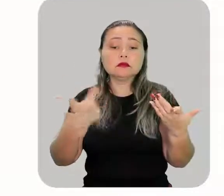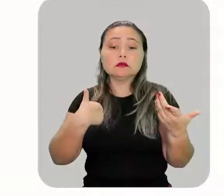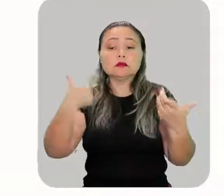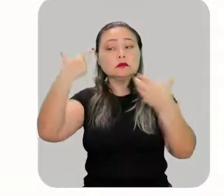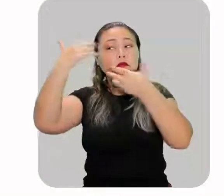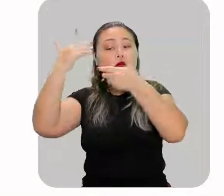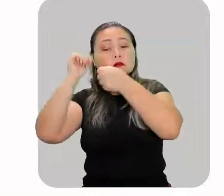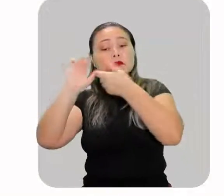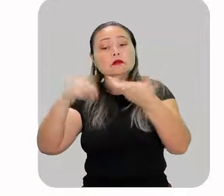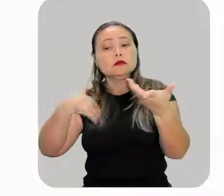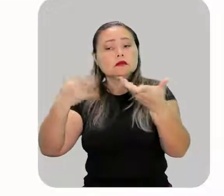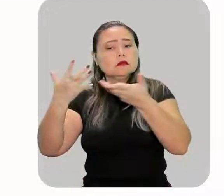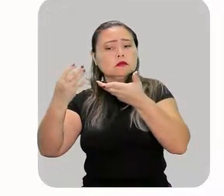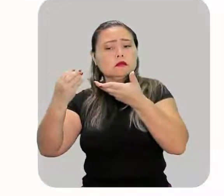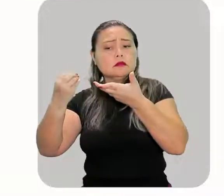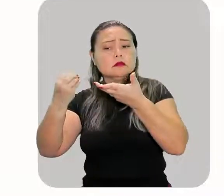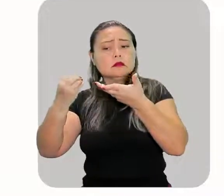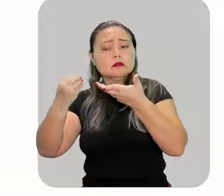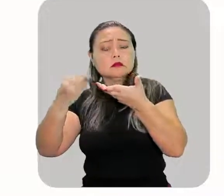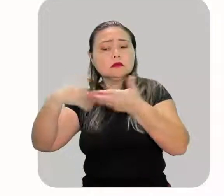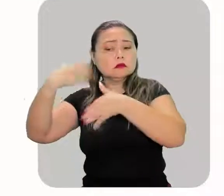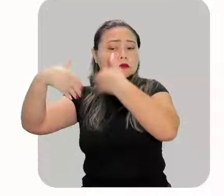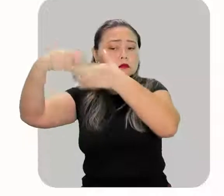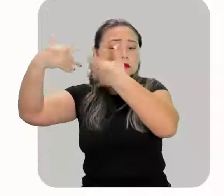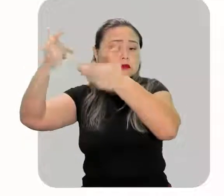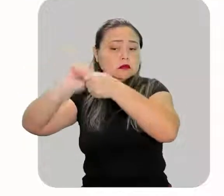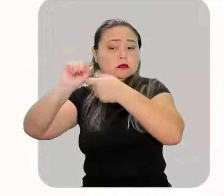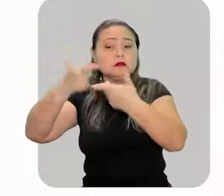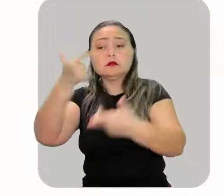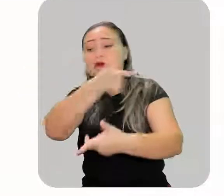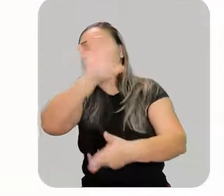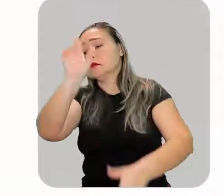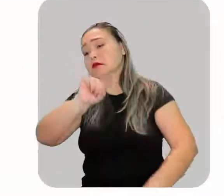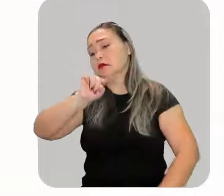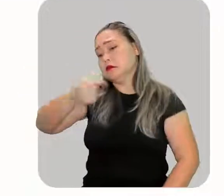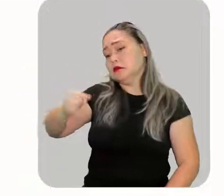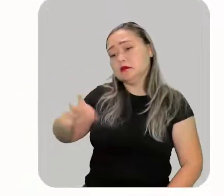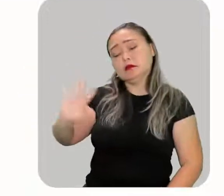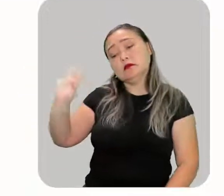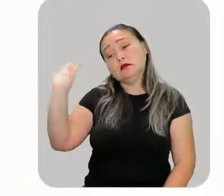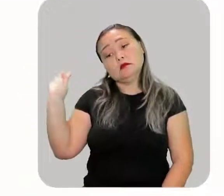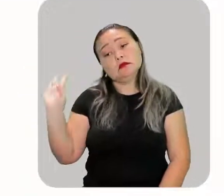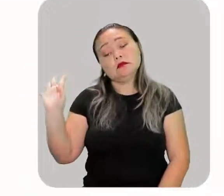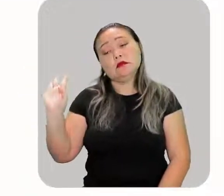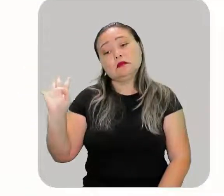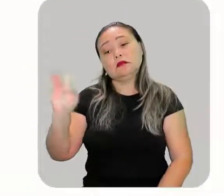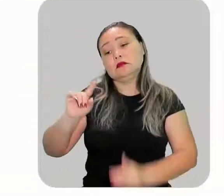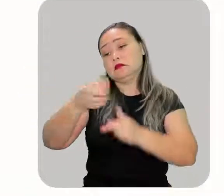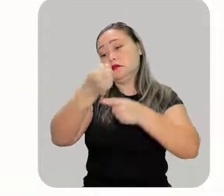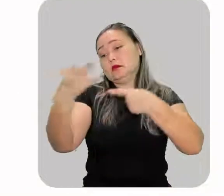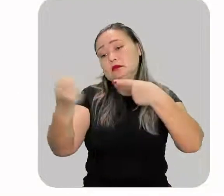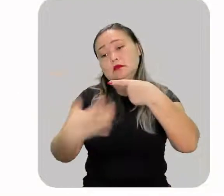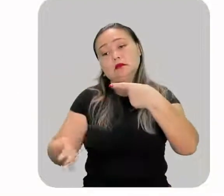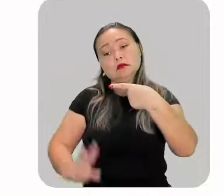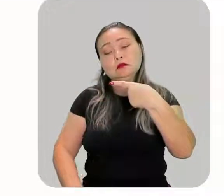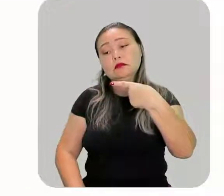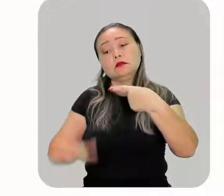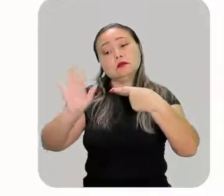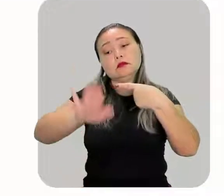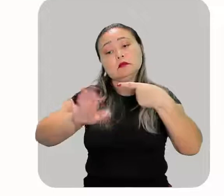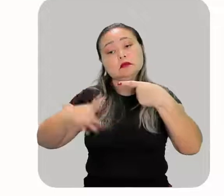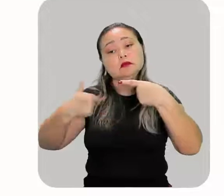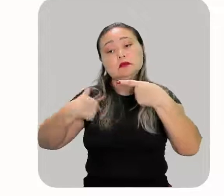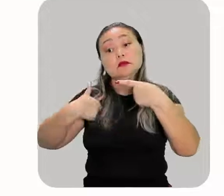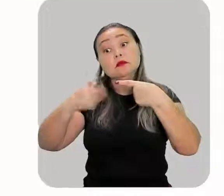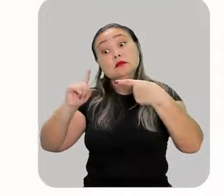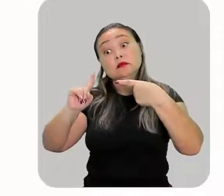linha de raciocínio às vezes muito além, vai dar um número decimal, um número, uma fração, algo assim, aí a